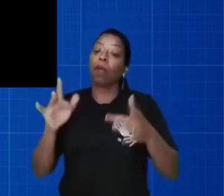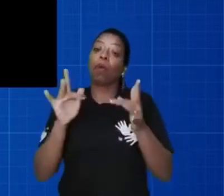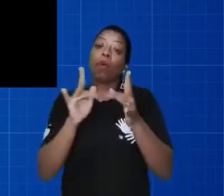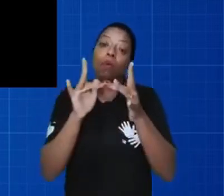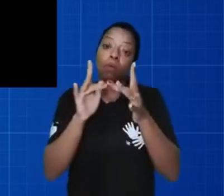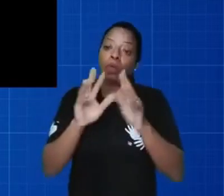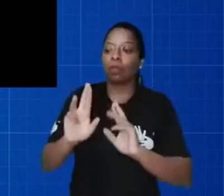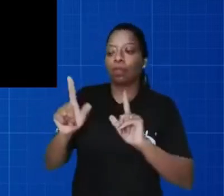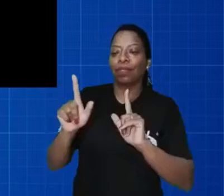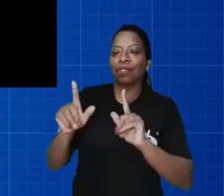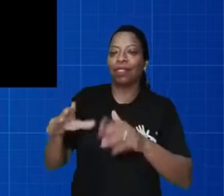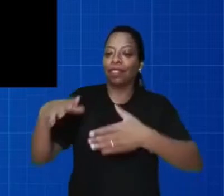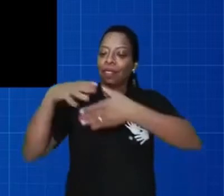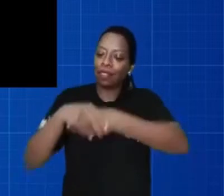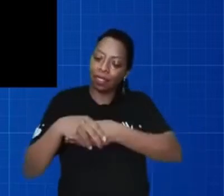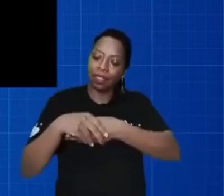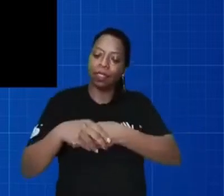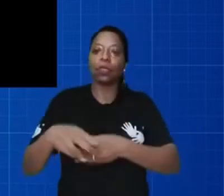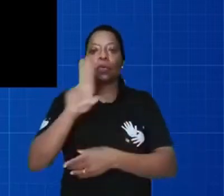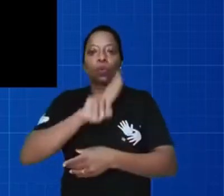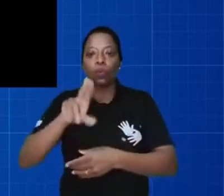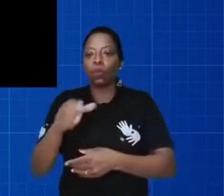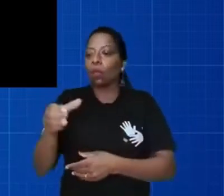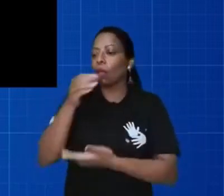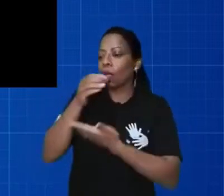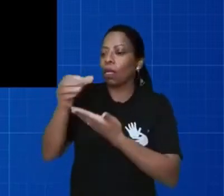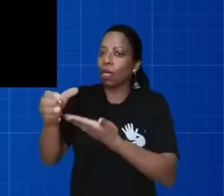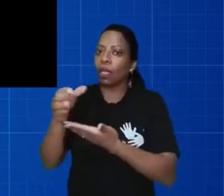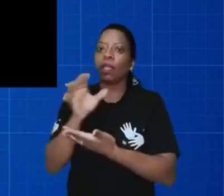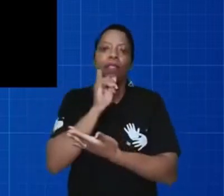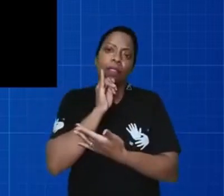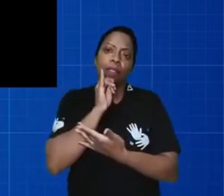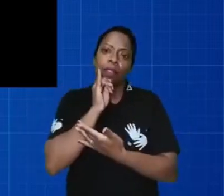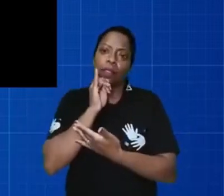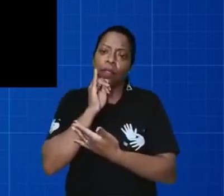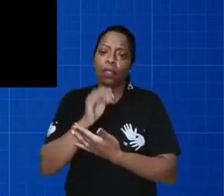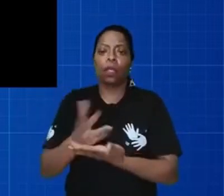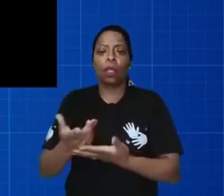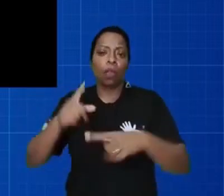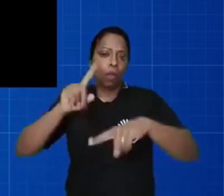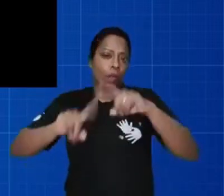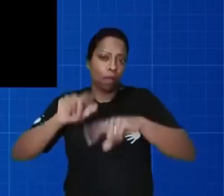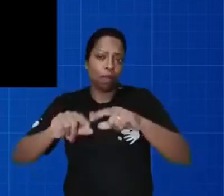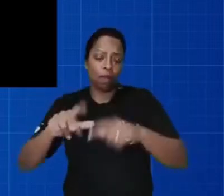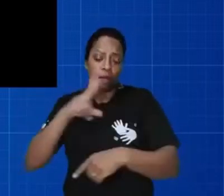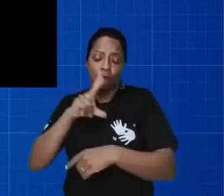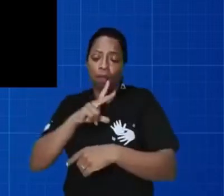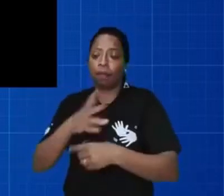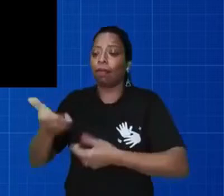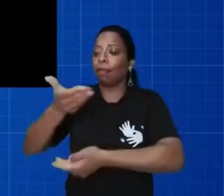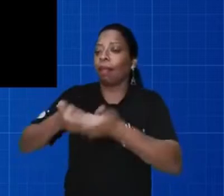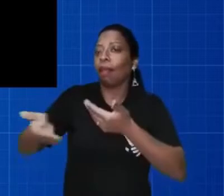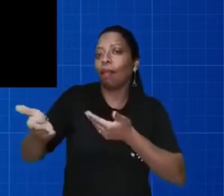infectado. Então, para a gente já ir adquirindo, né, uma mudança de hábito, de cultura, de realmente se